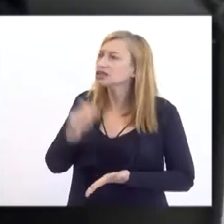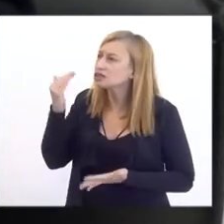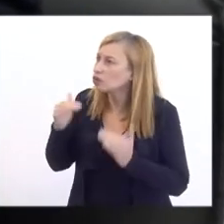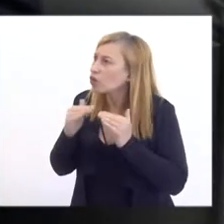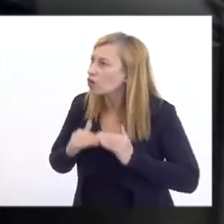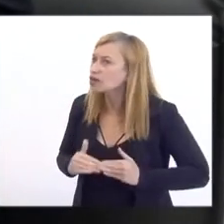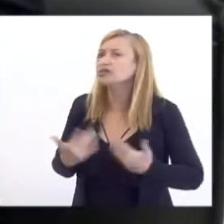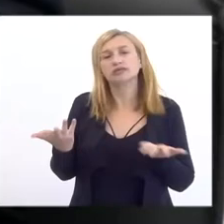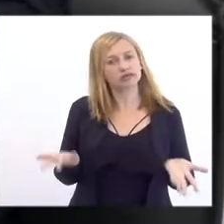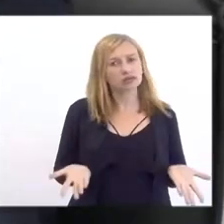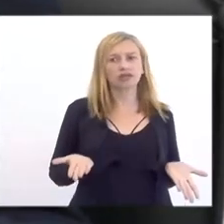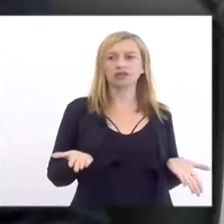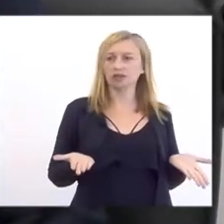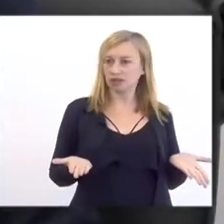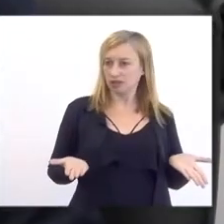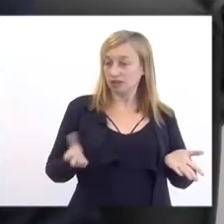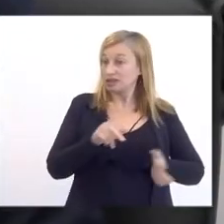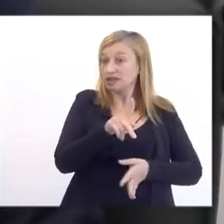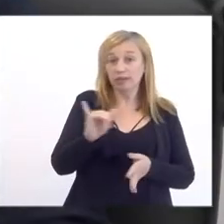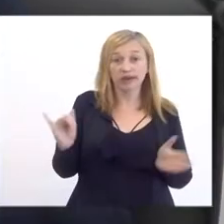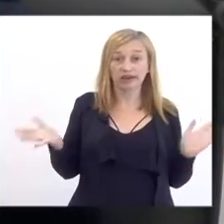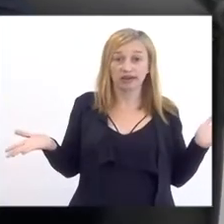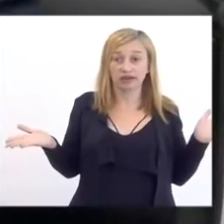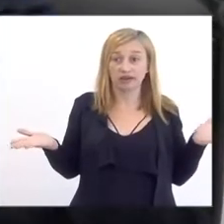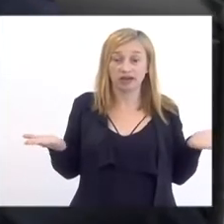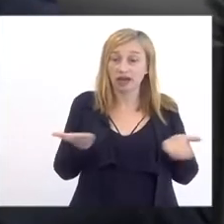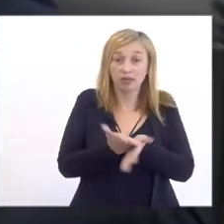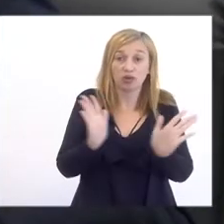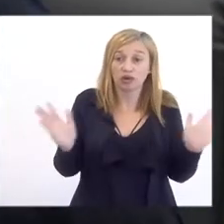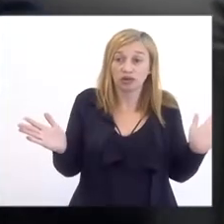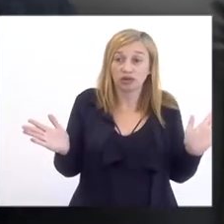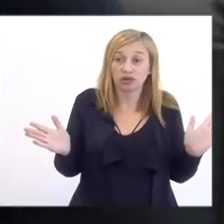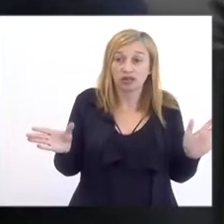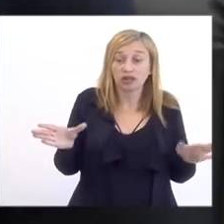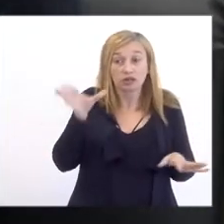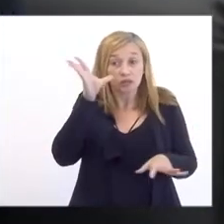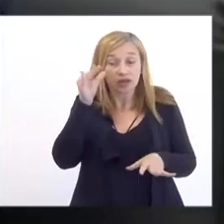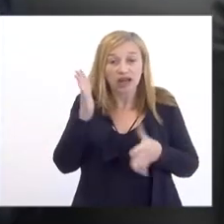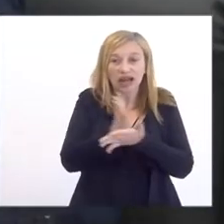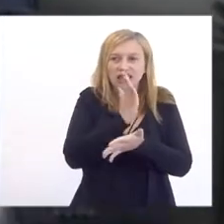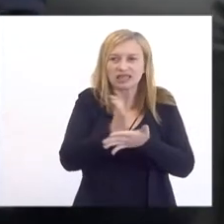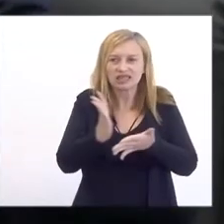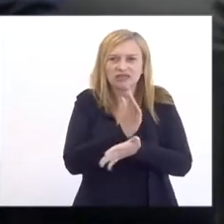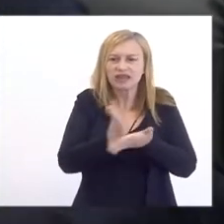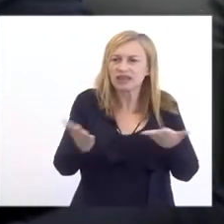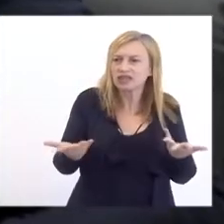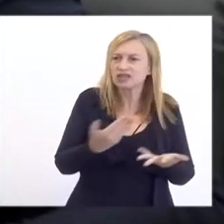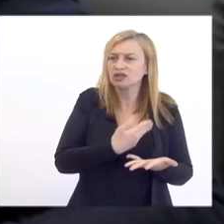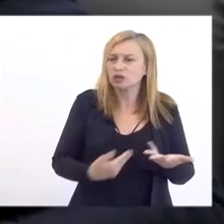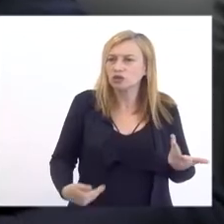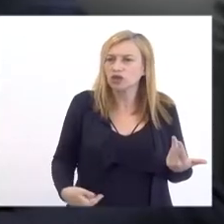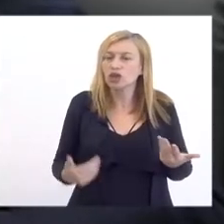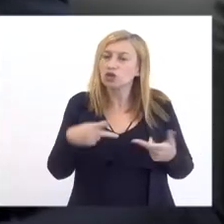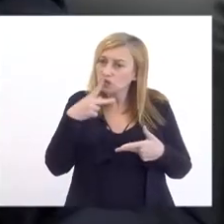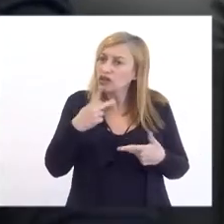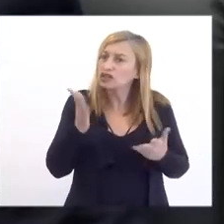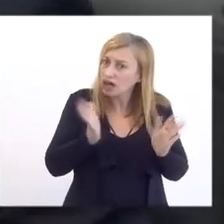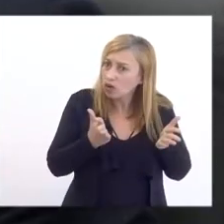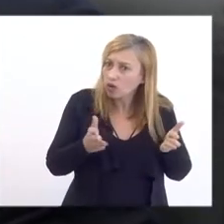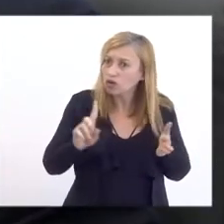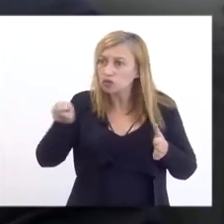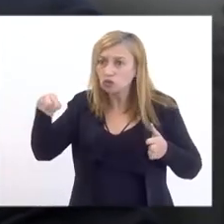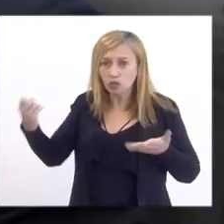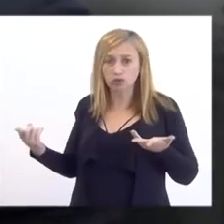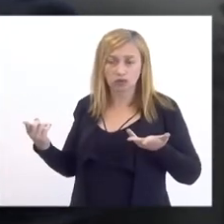olha o que eu estou dizendo, o seguinte, eu acabo com a CPI. Então, por interesse, às vezes, governamentais, eu estou falando agora do outro lado